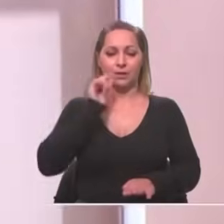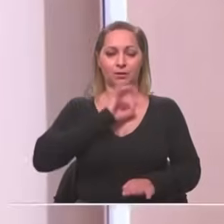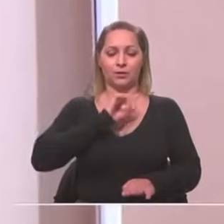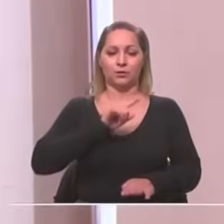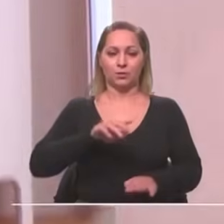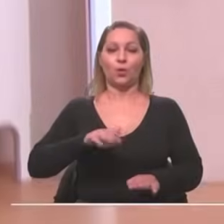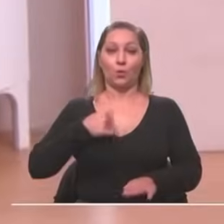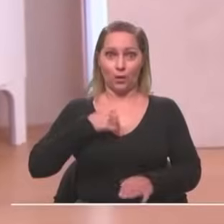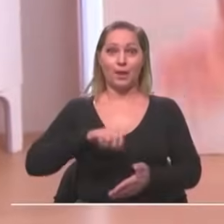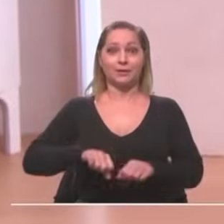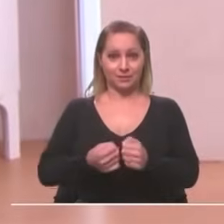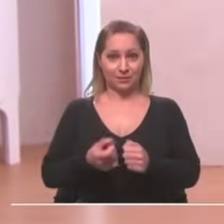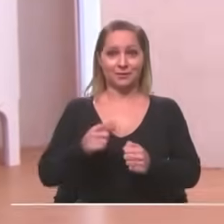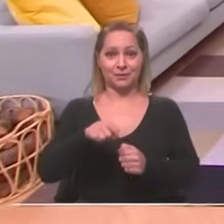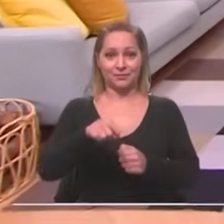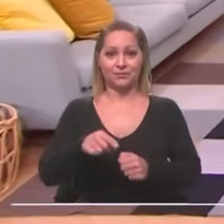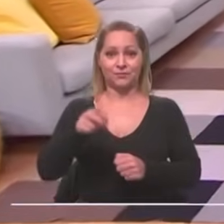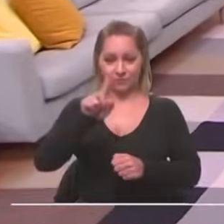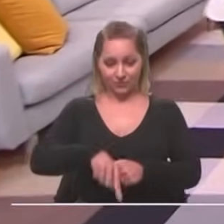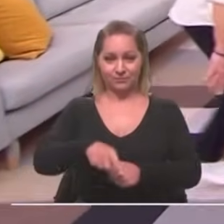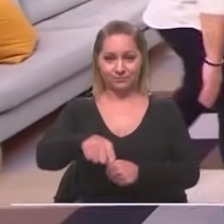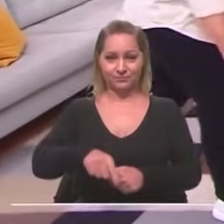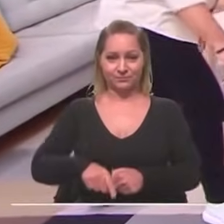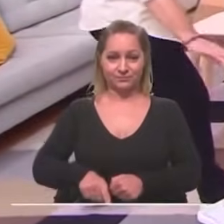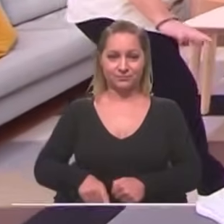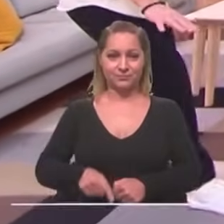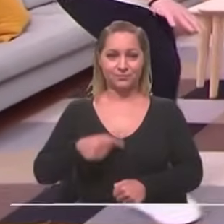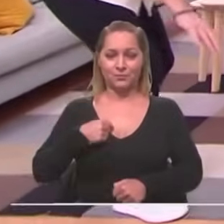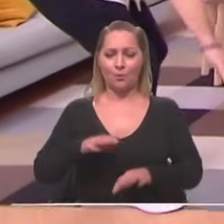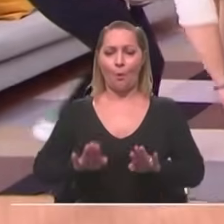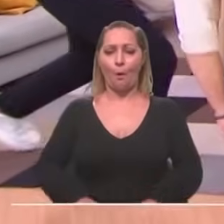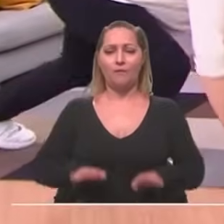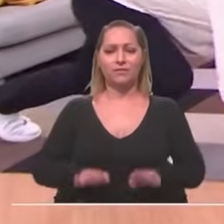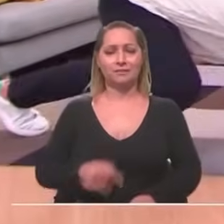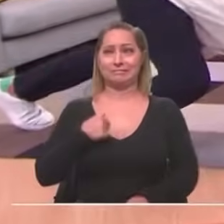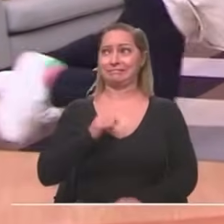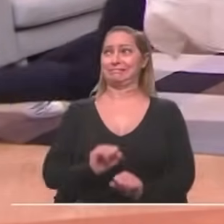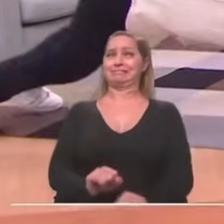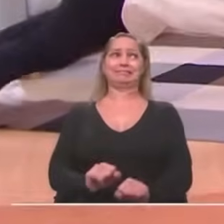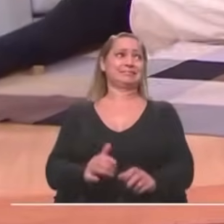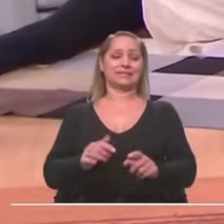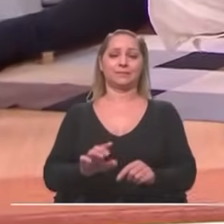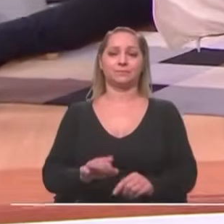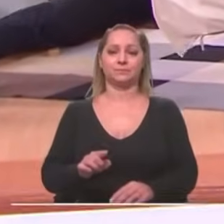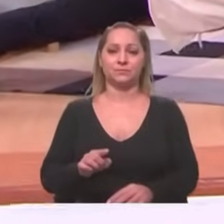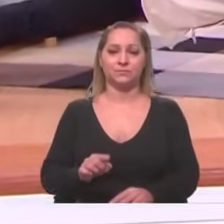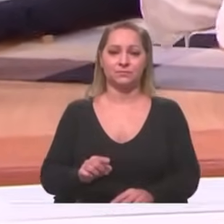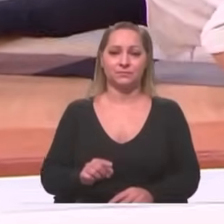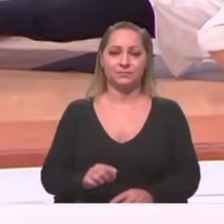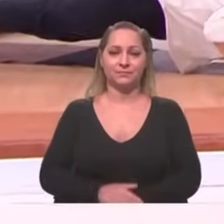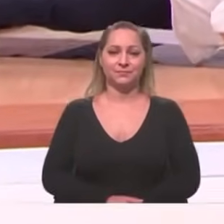eu também estou lesionado, chefe. Chefe. Aí eu odeio flexões. É só conforme eu digo, senhora Chaves.